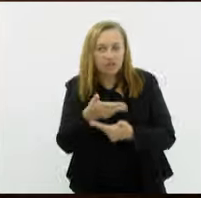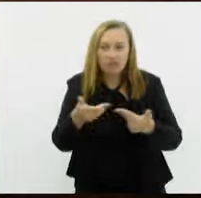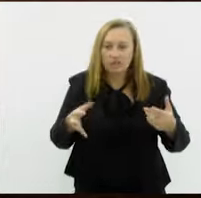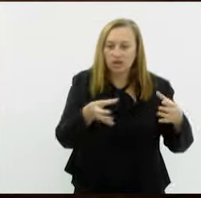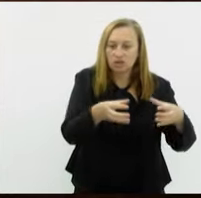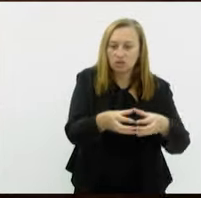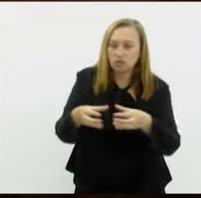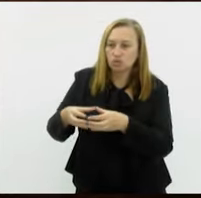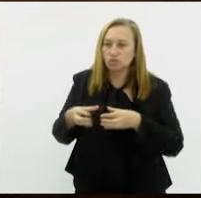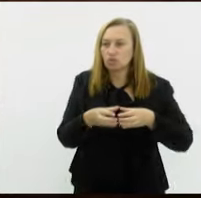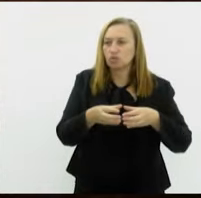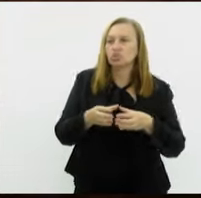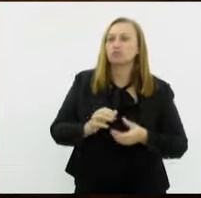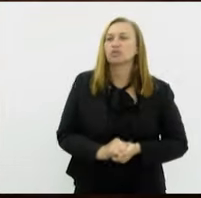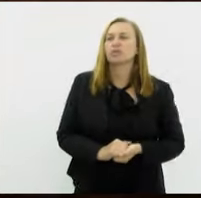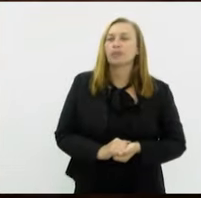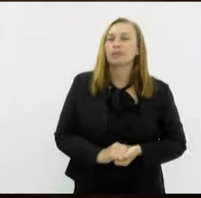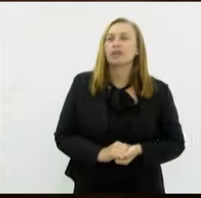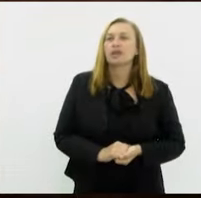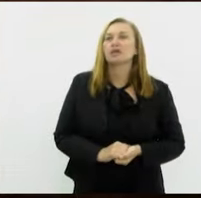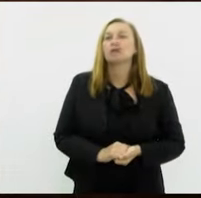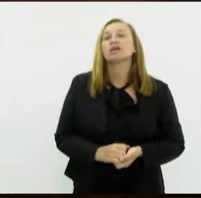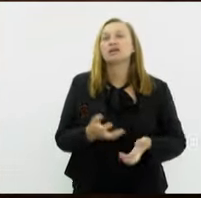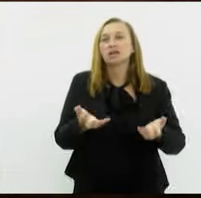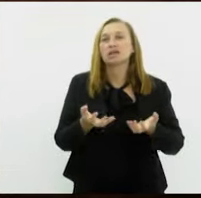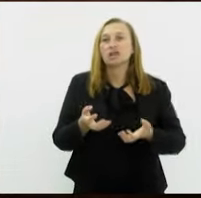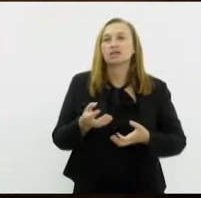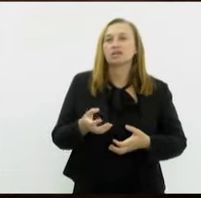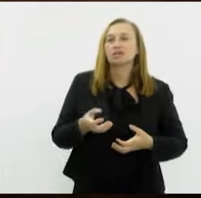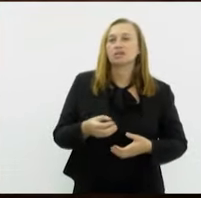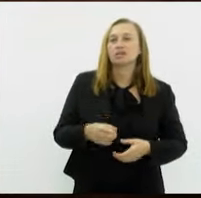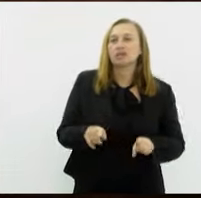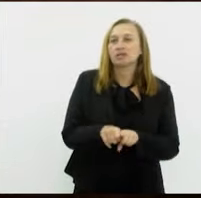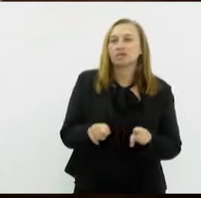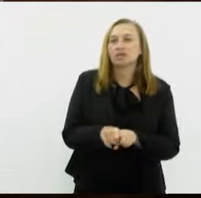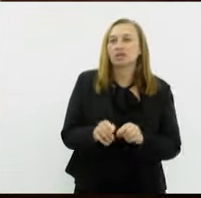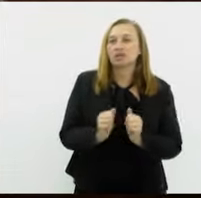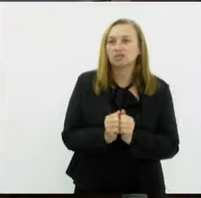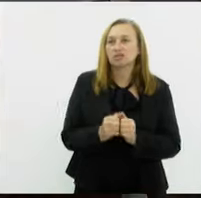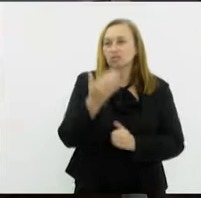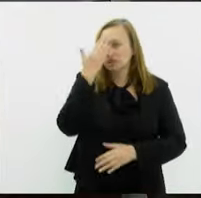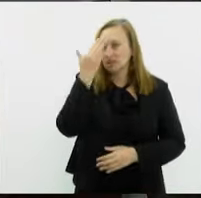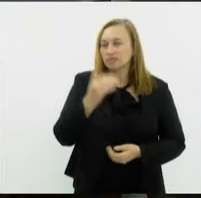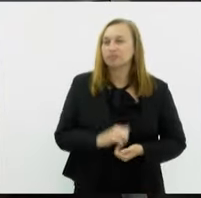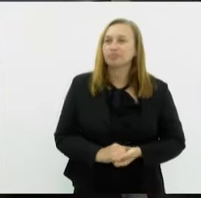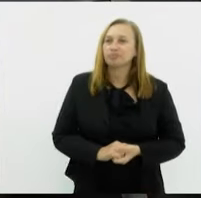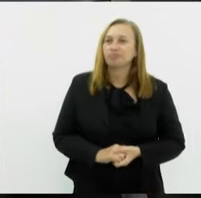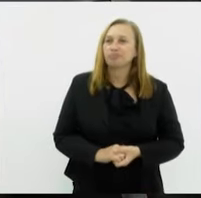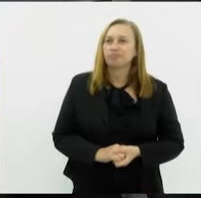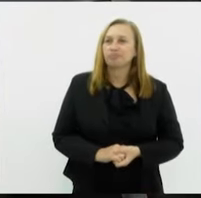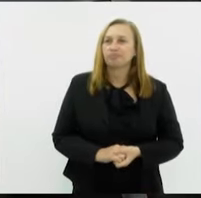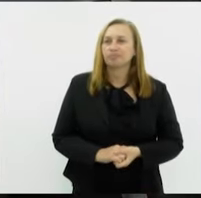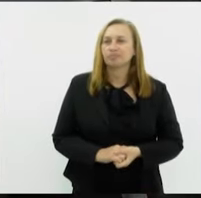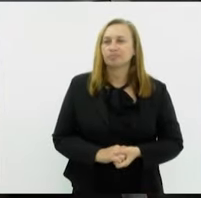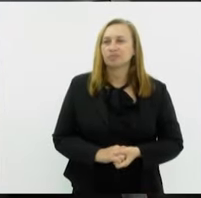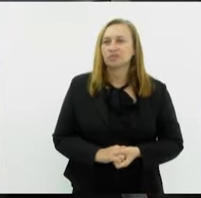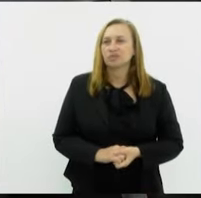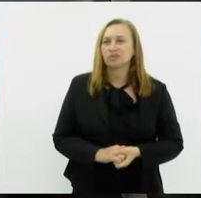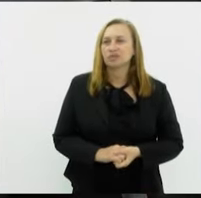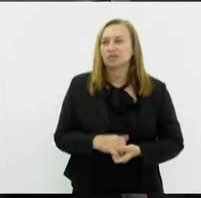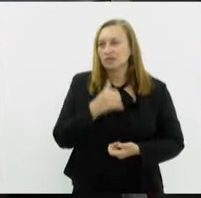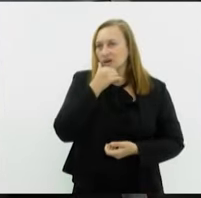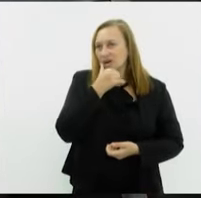autoria, deputado, para quem quiser também, fico muito feliz de estar participando disso aí. Muito obrigado. Obrigado, querido amigo